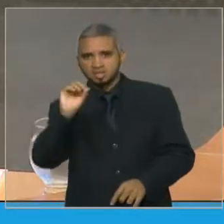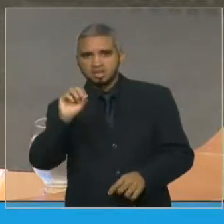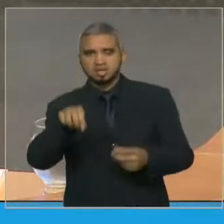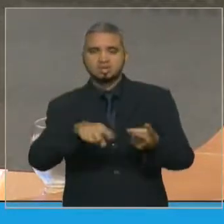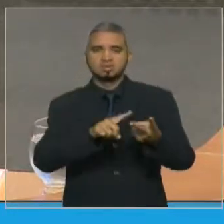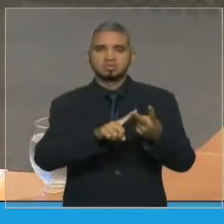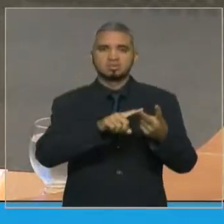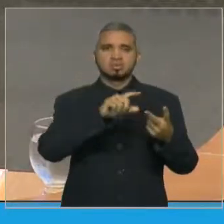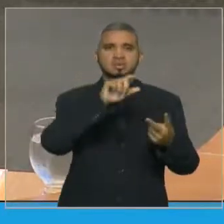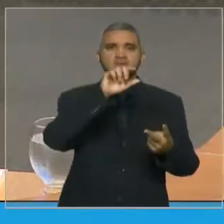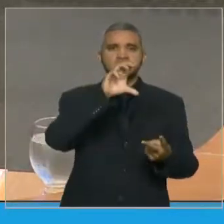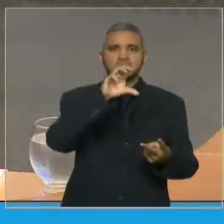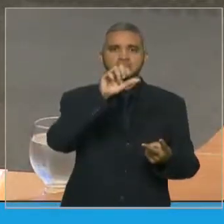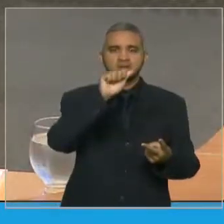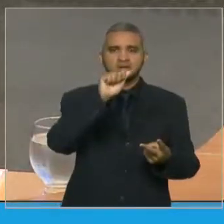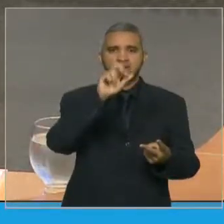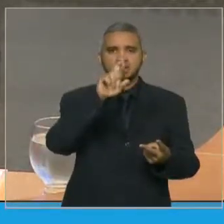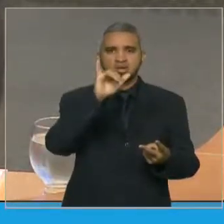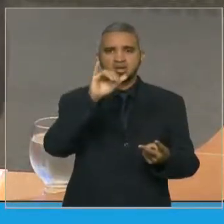entre outros.